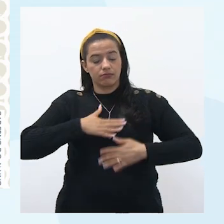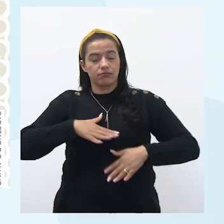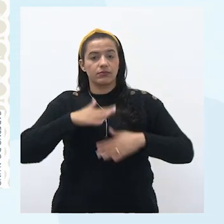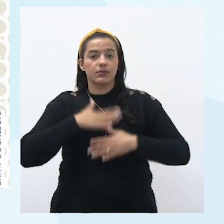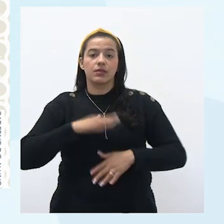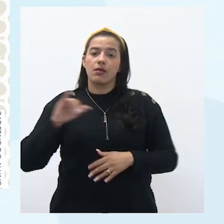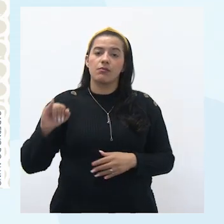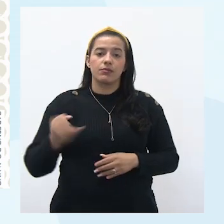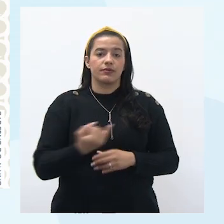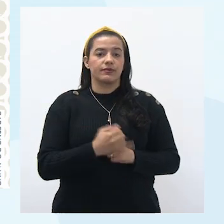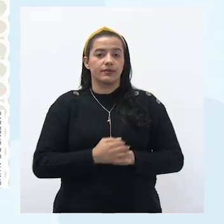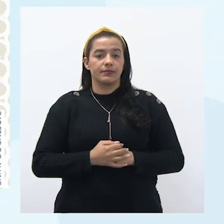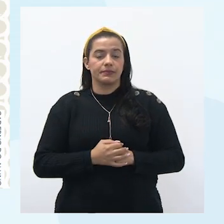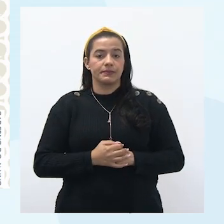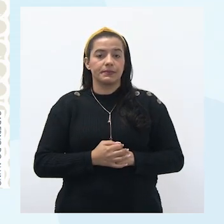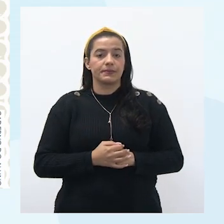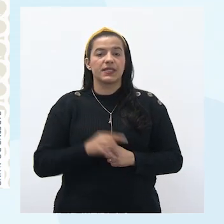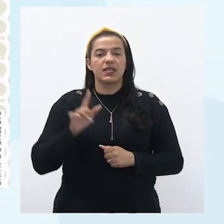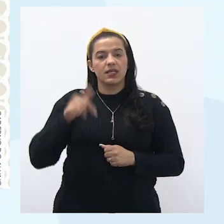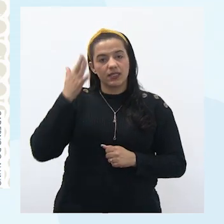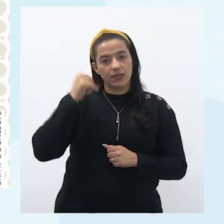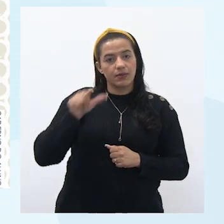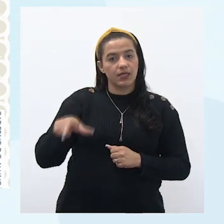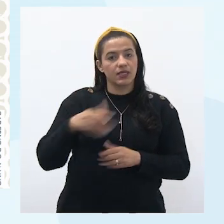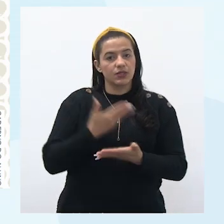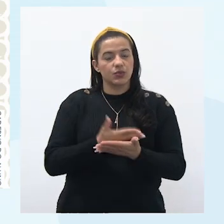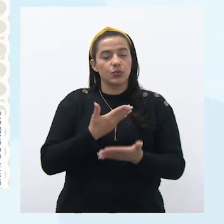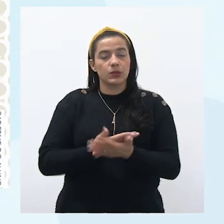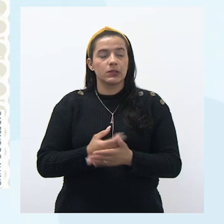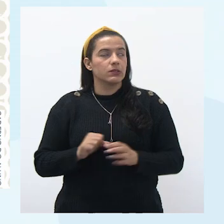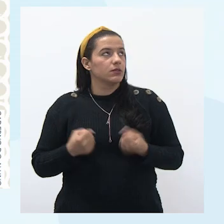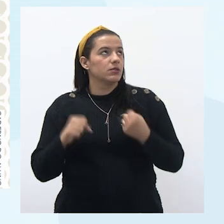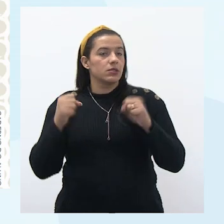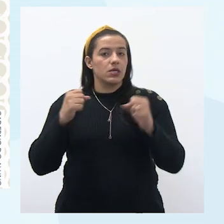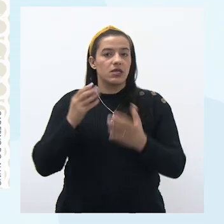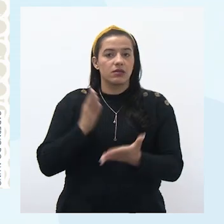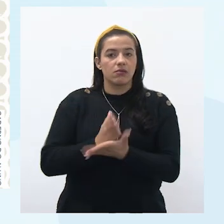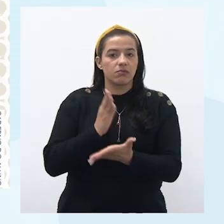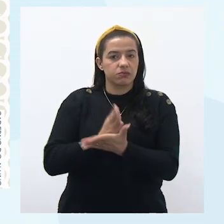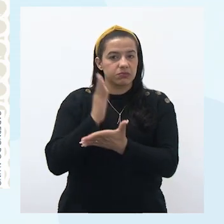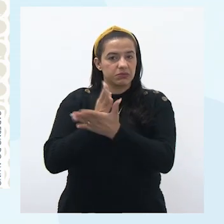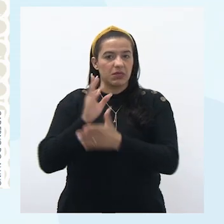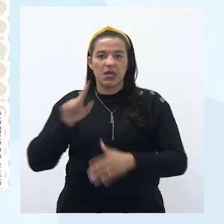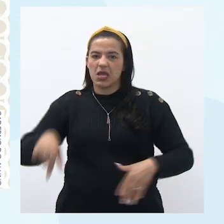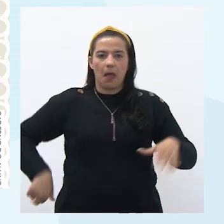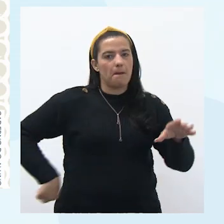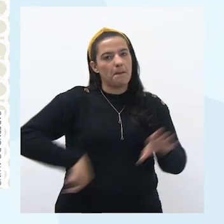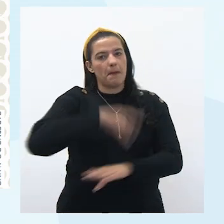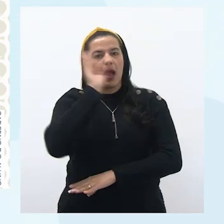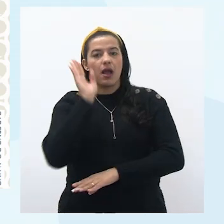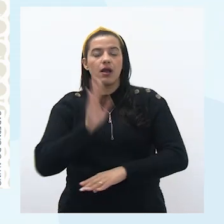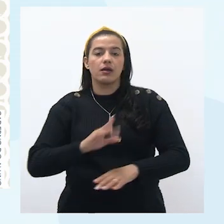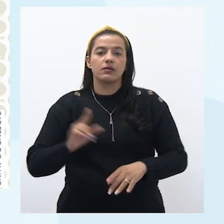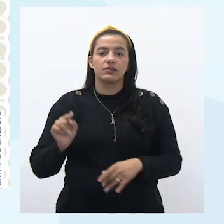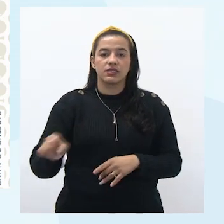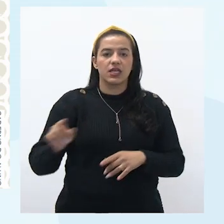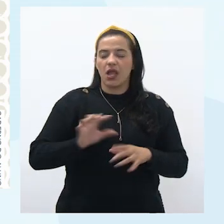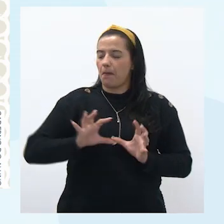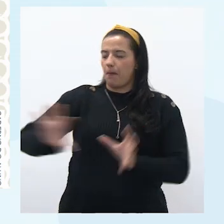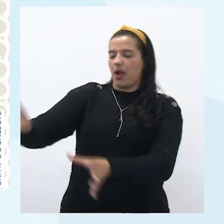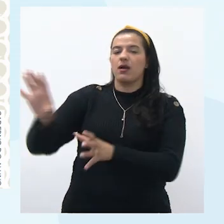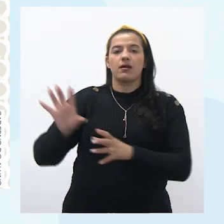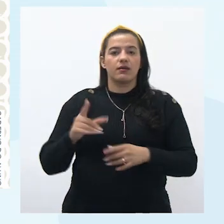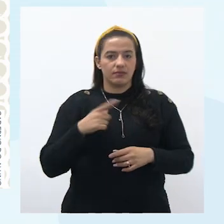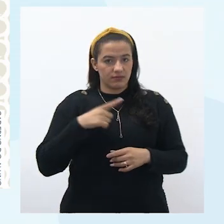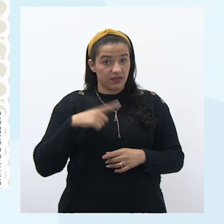aproveitar. Sabe aquele estudante que ele não consegue lidar com esse sentimento de raiva ou frustração, que levanta, chuta a cadeira, né, que empurra o